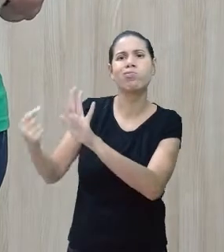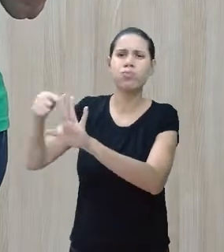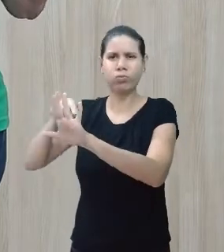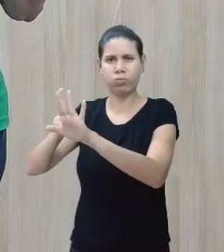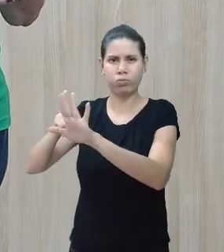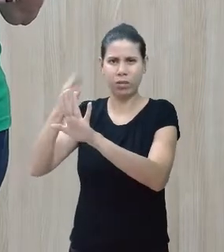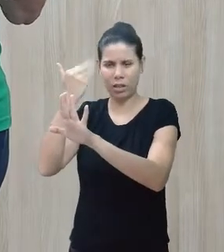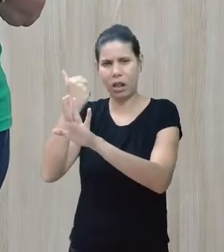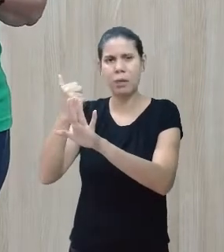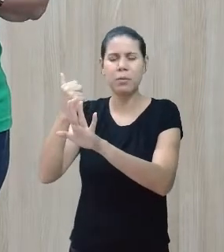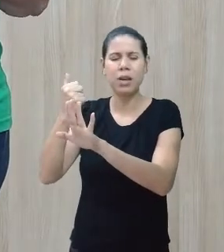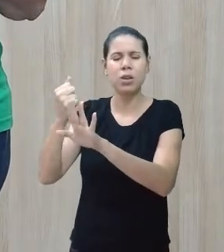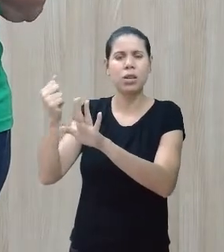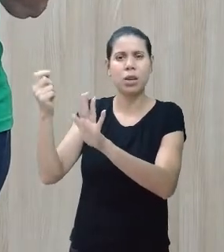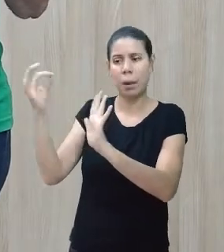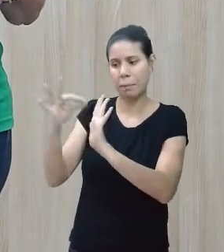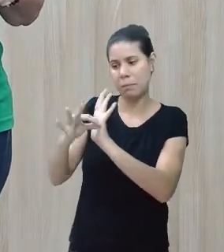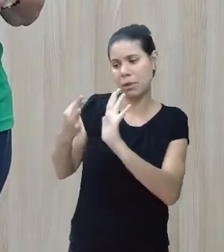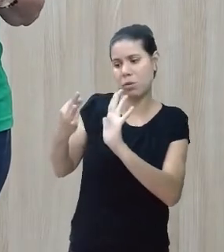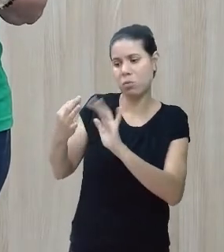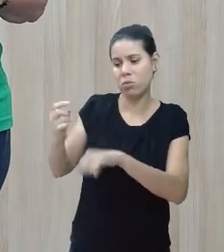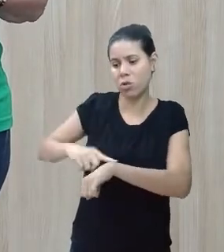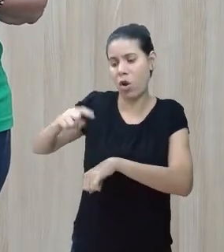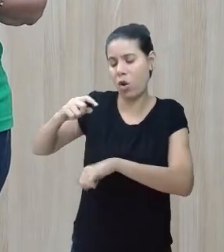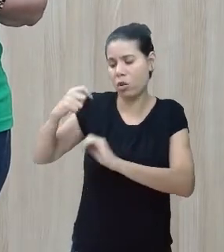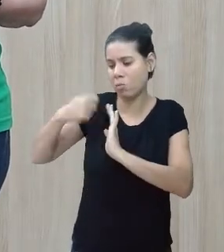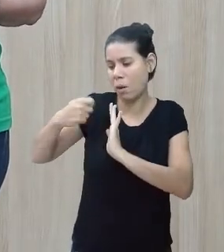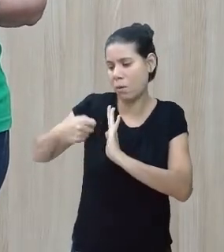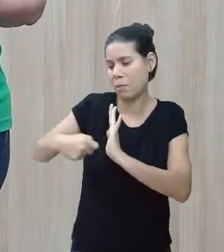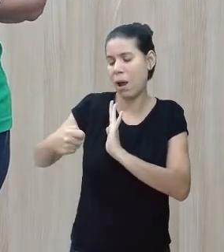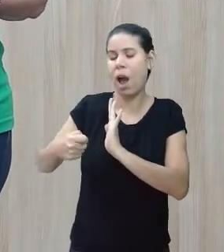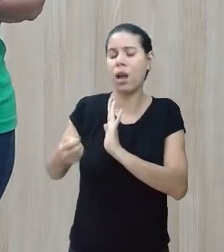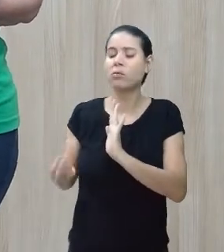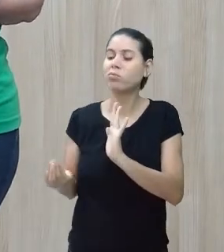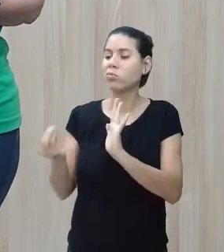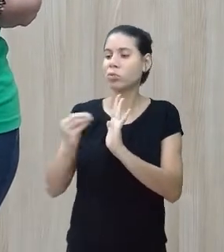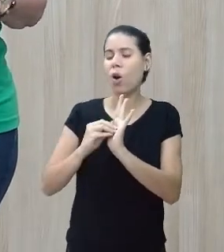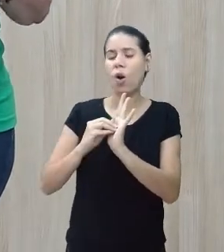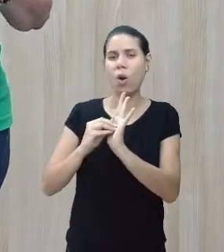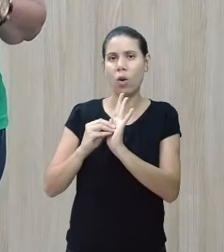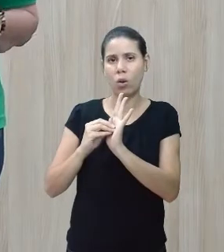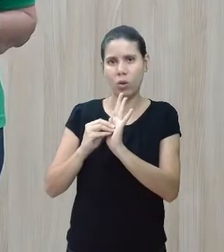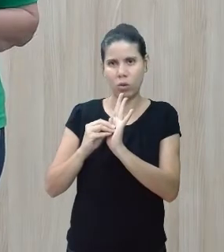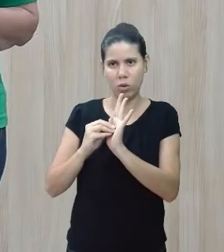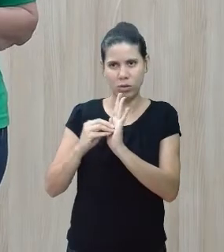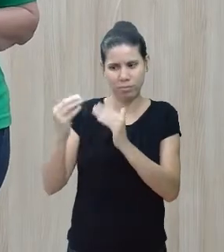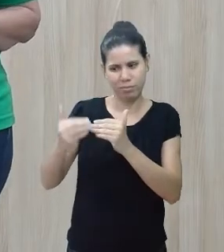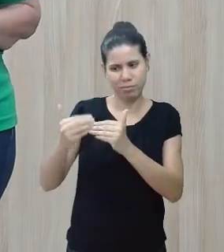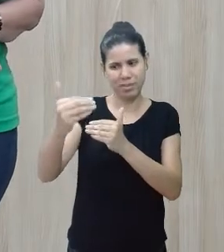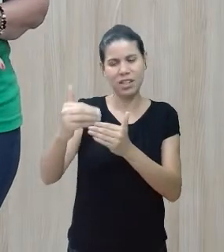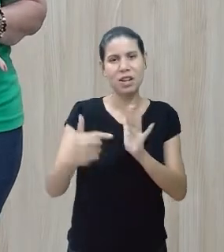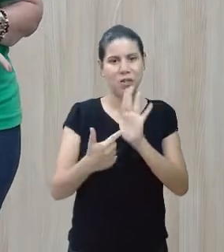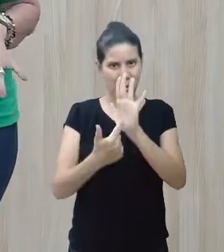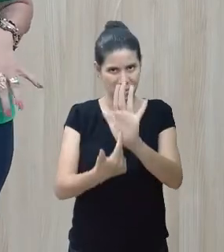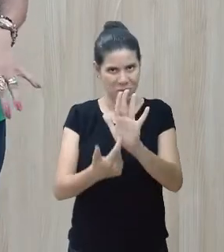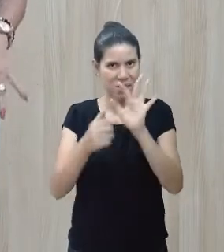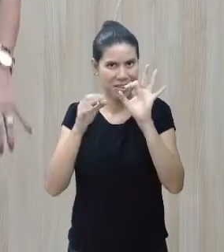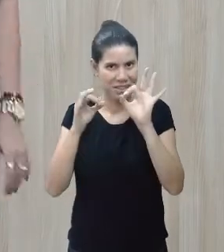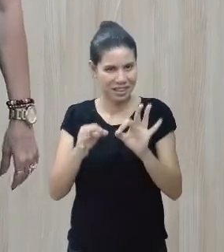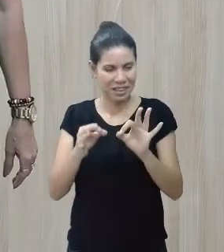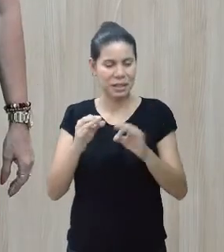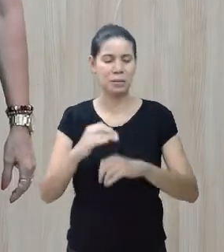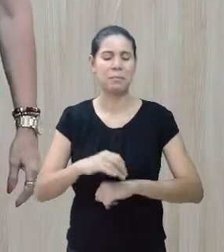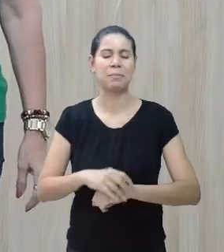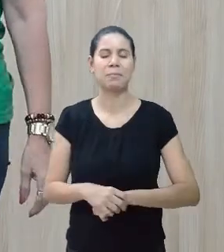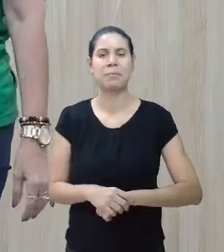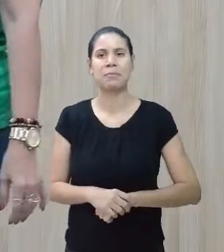o autor, na hora que vai escrever, ele costuma colocar essas palavras. E agora a gente vai ver durante a